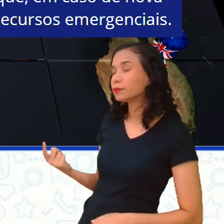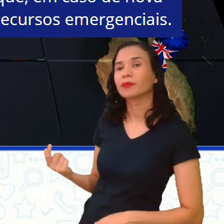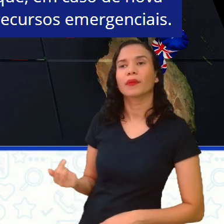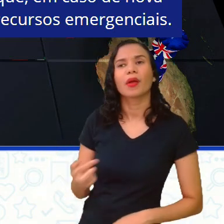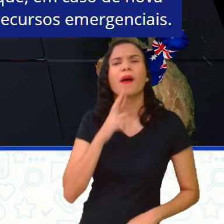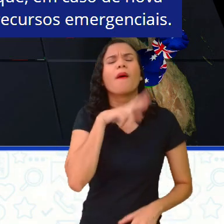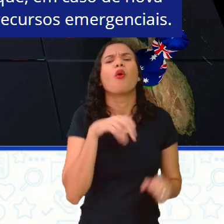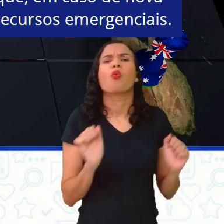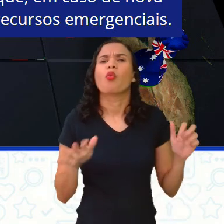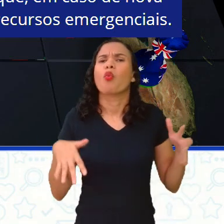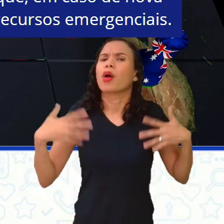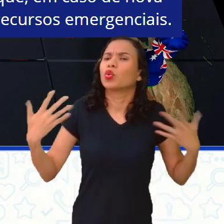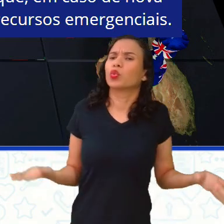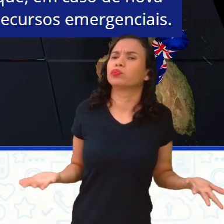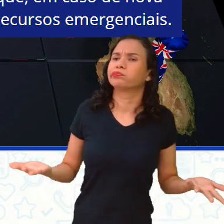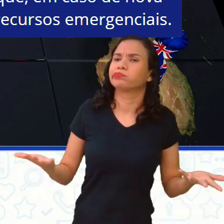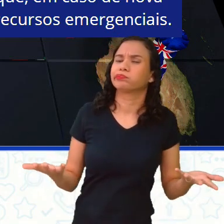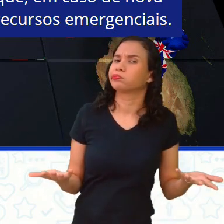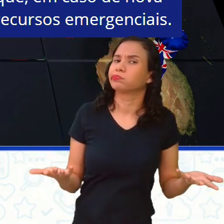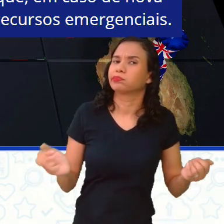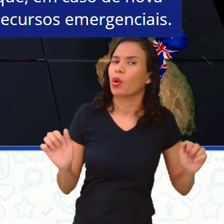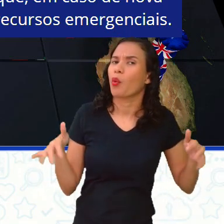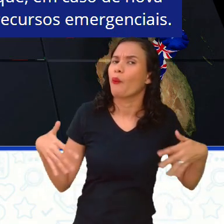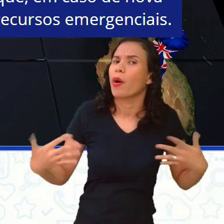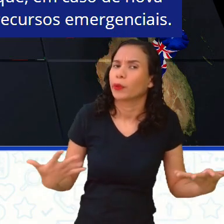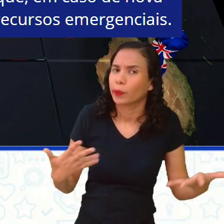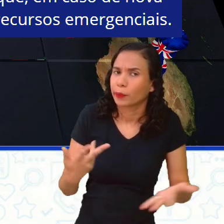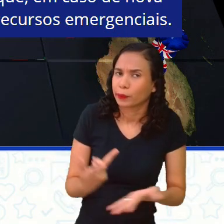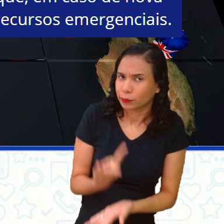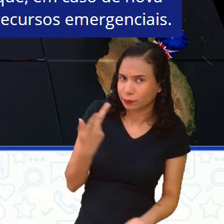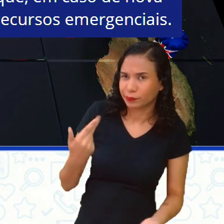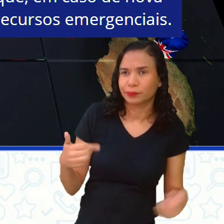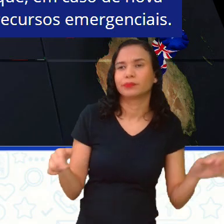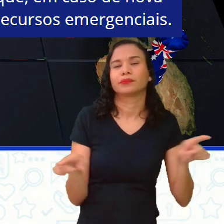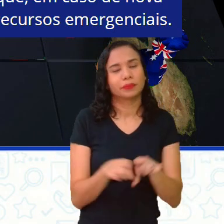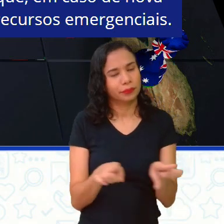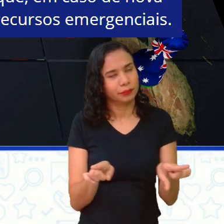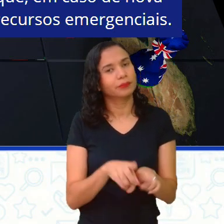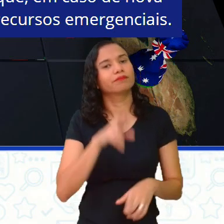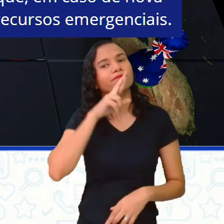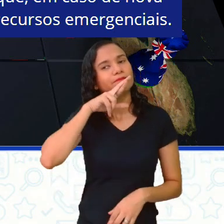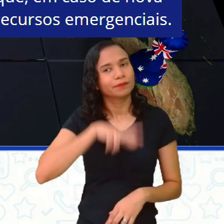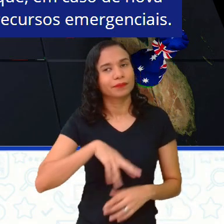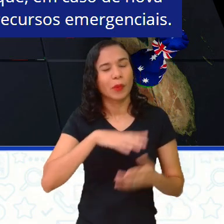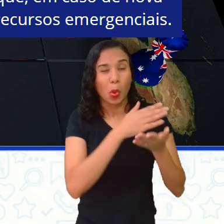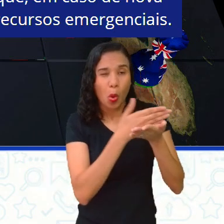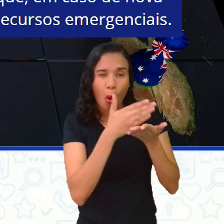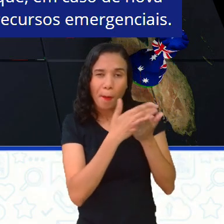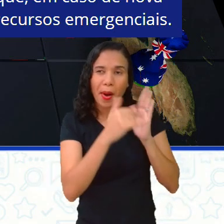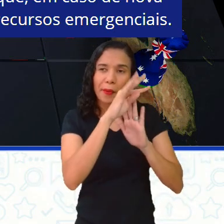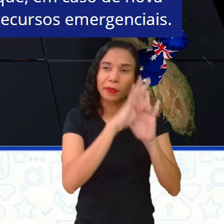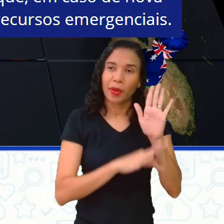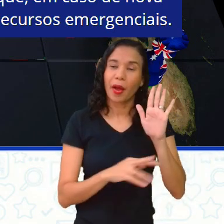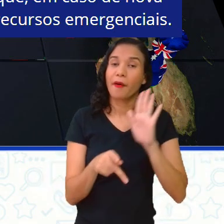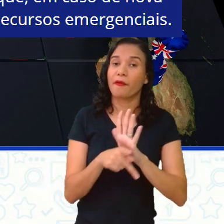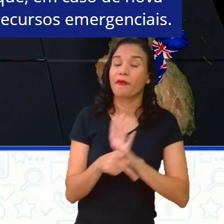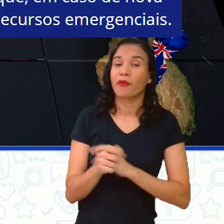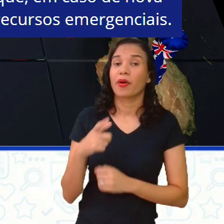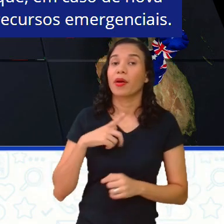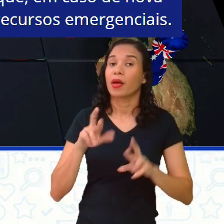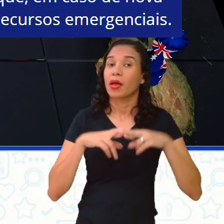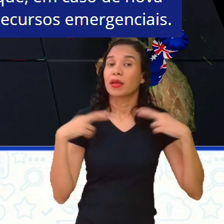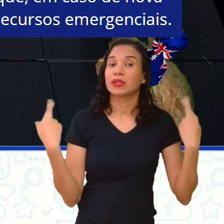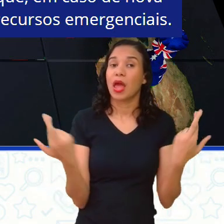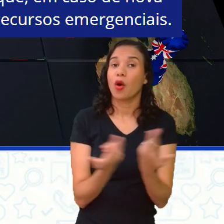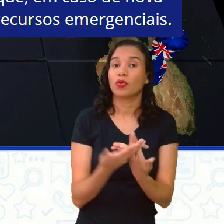minha notícia responde o quando isso aconteceu? Ela também responde, ó. Logo no comecinho, ó, as grandes economias do